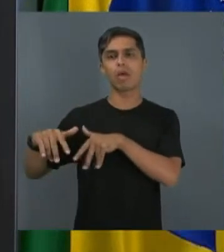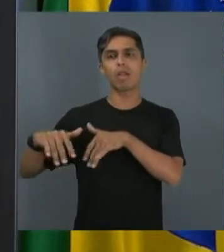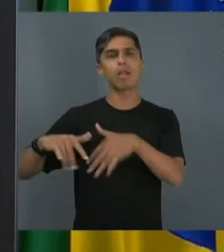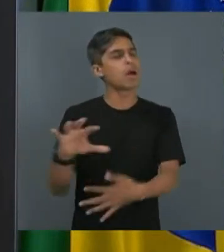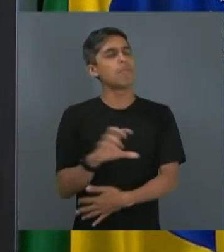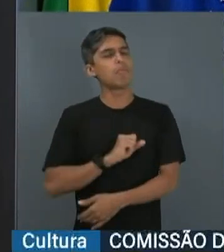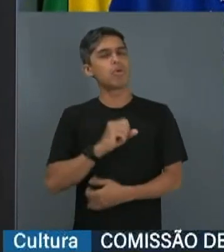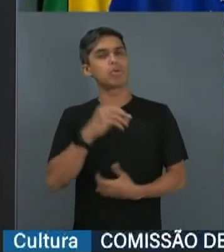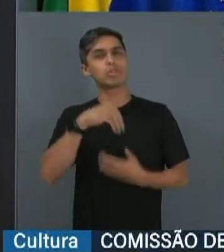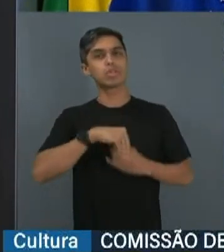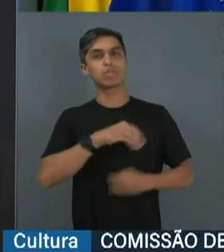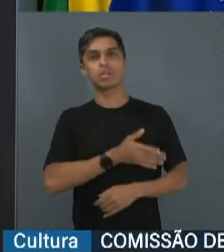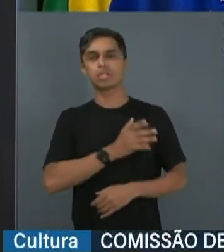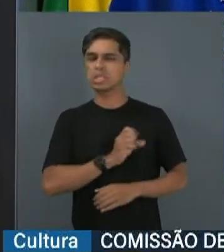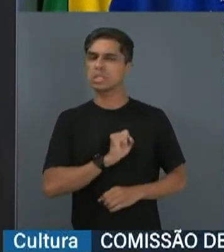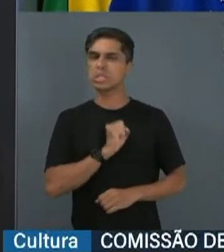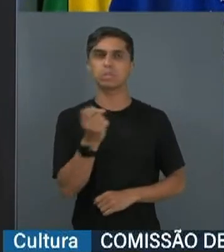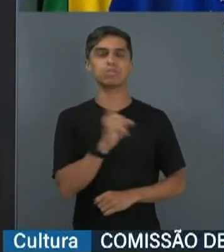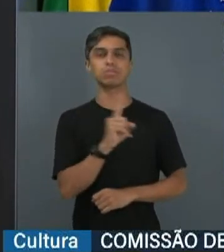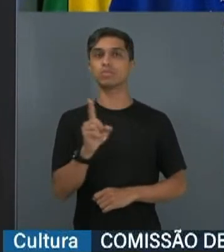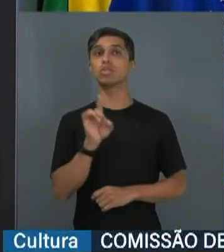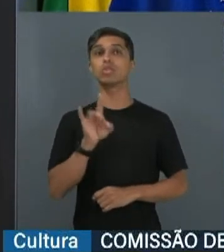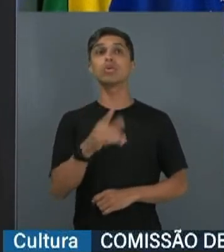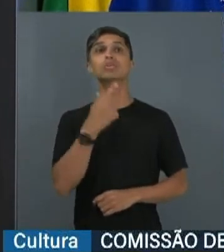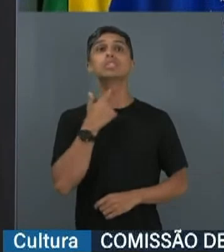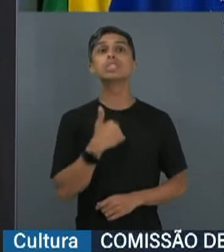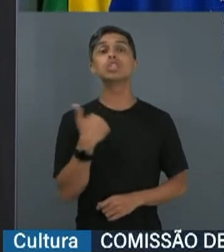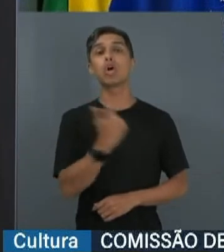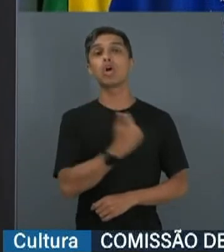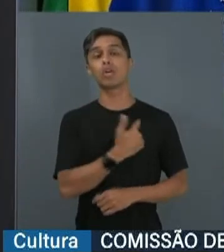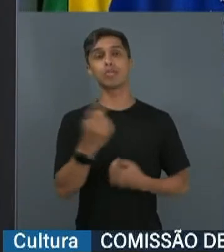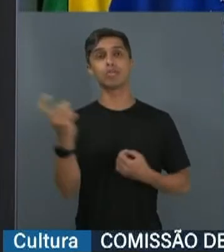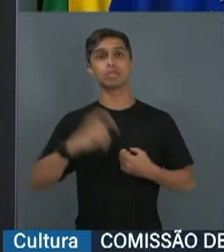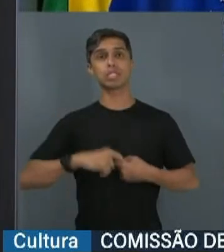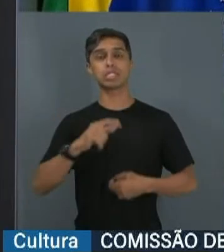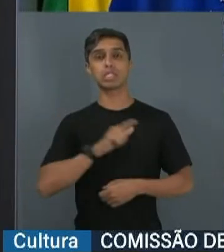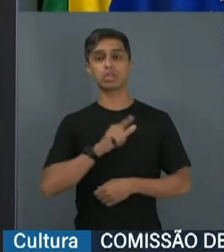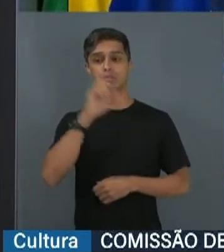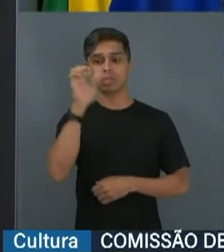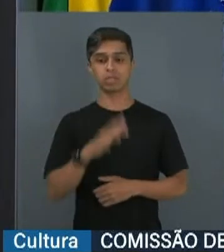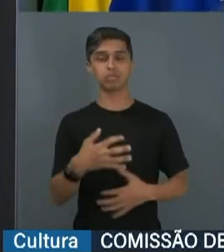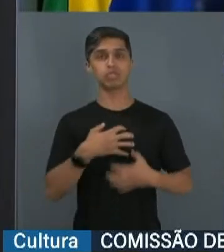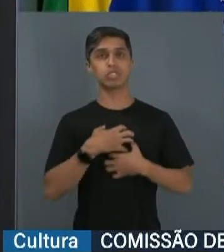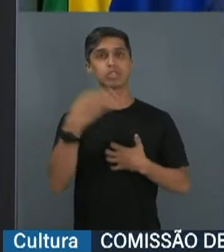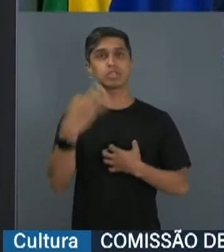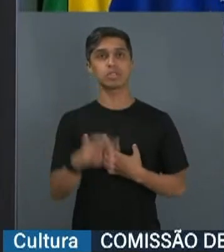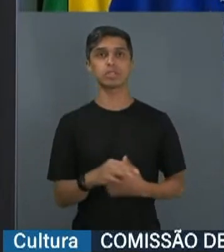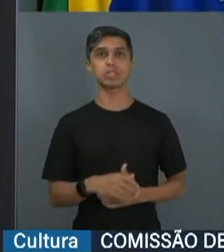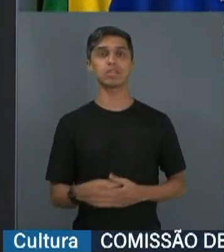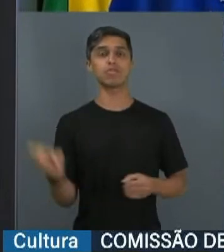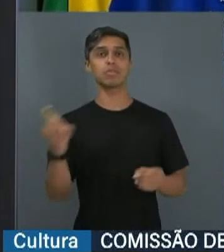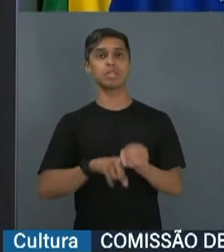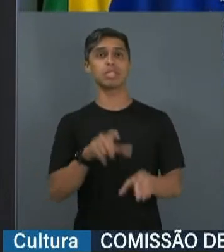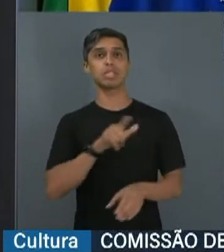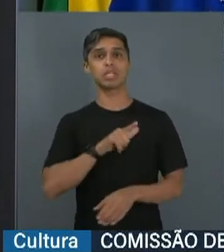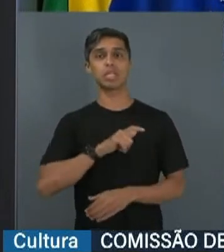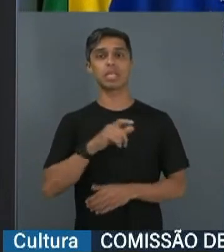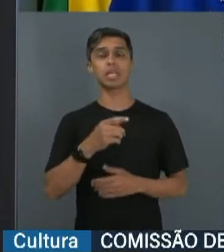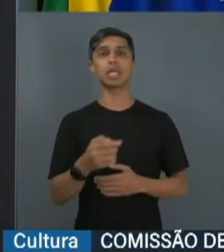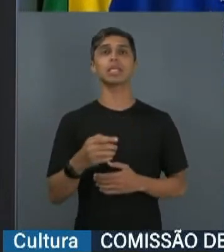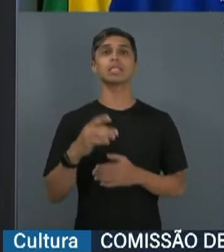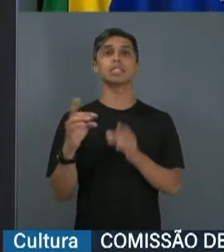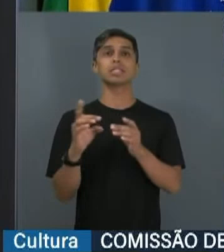no coração, sem ódio, apenas querendo que nós voltemos até o Brasil, que nós voltemos até a democracia, que